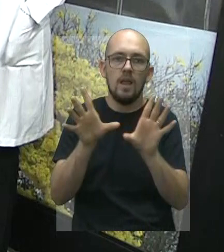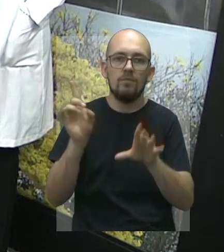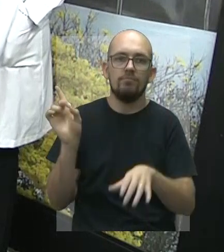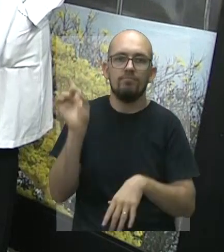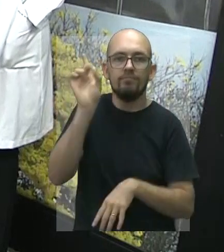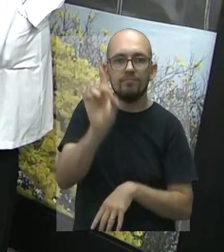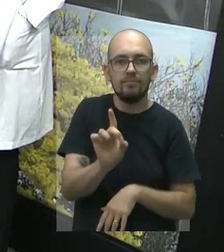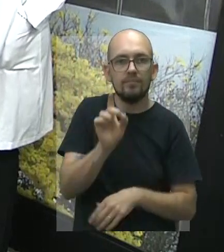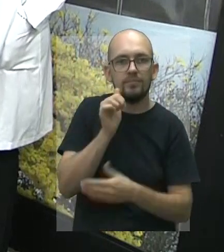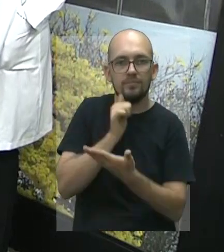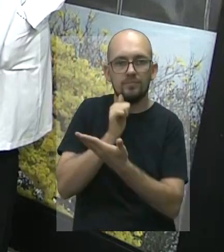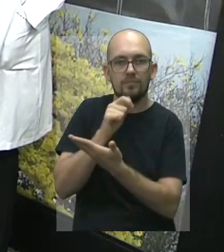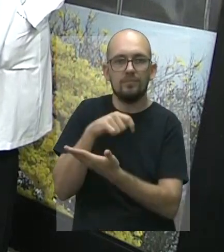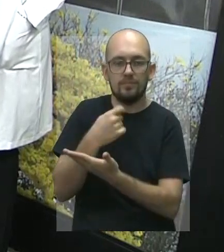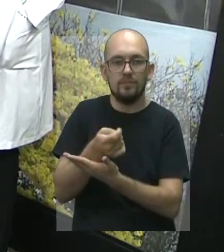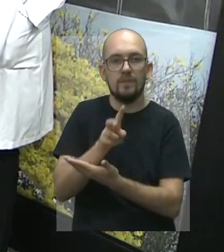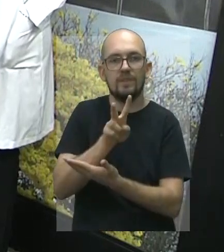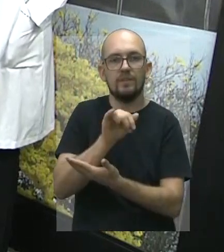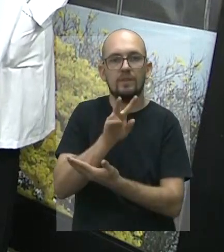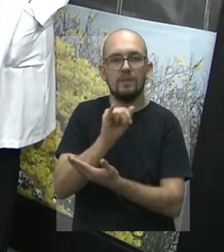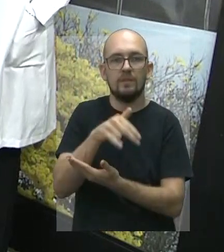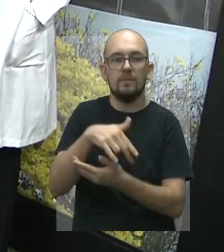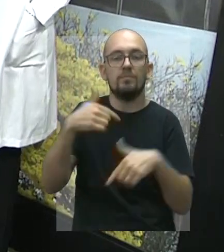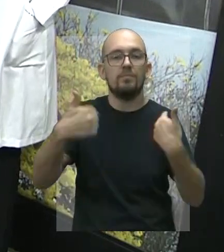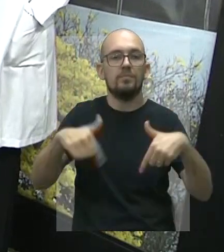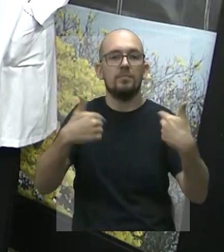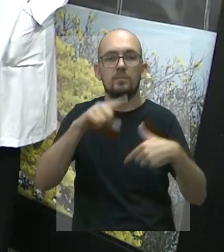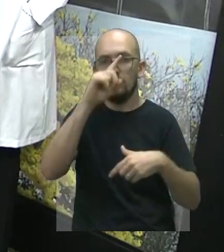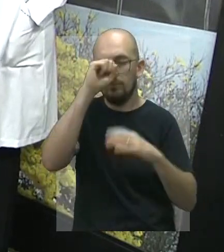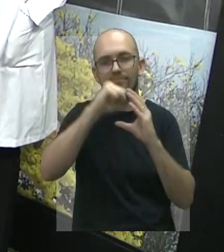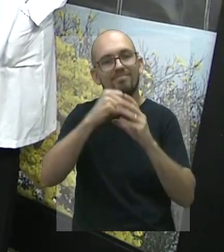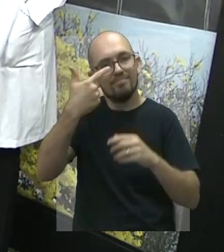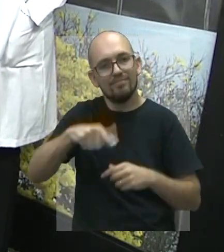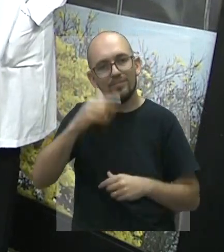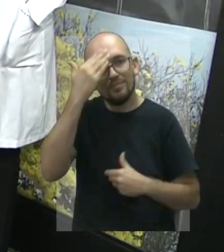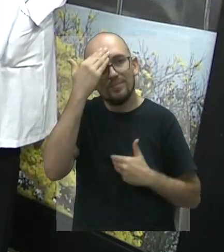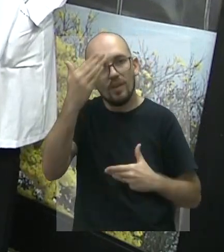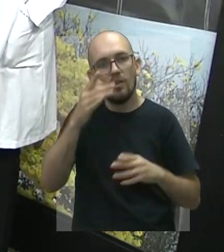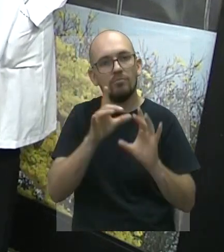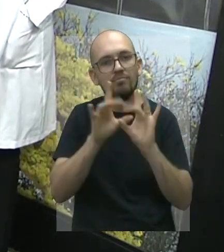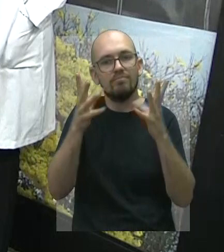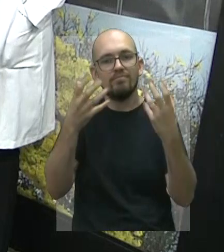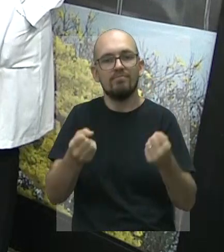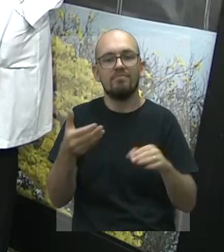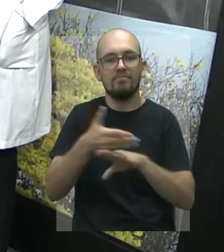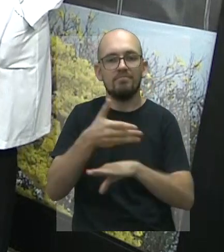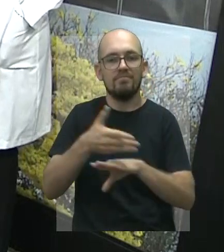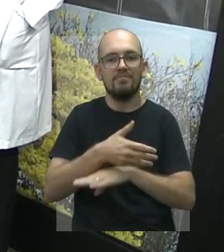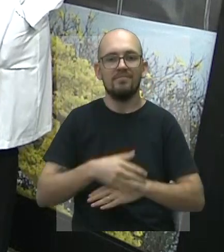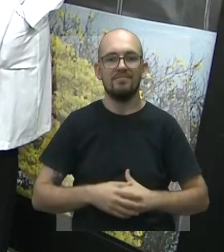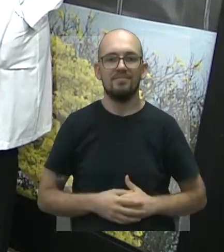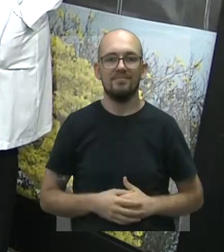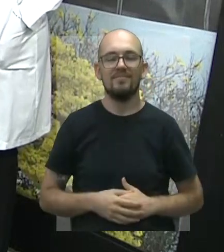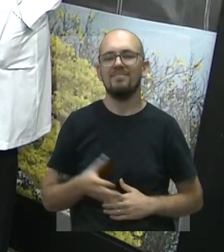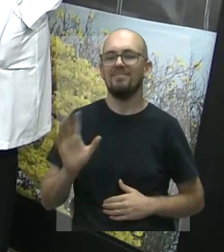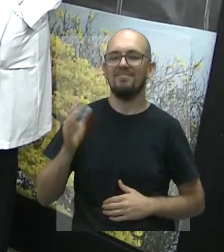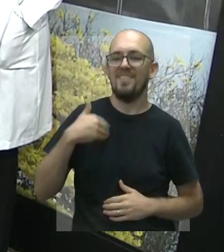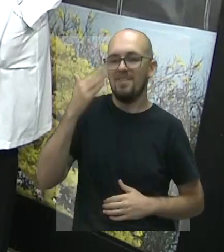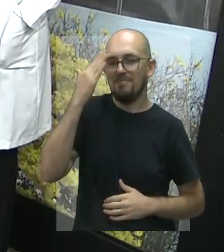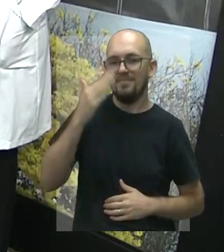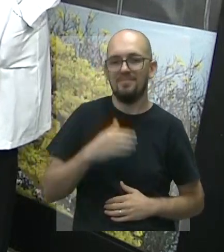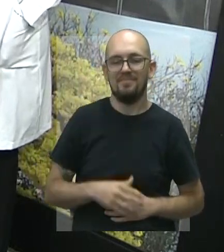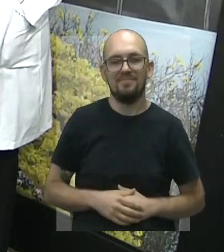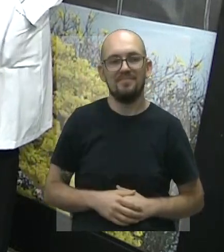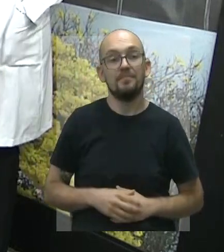disponibilidade. A doutora Vivian também atende lá na Santa Casa. Mais uma vez, obrigado pela disponibilidade e pela participação, viu, doutora? Obrigada eu.